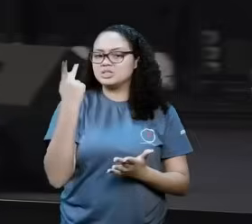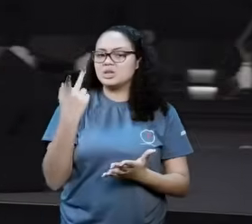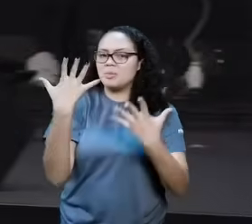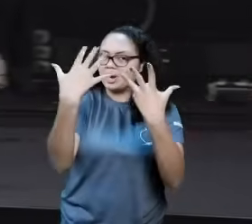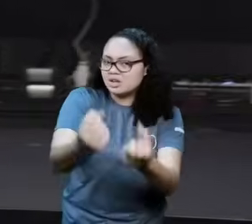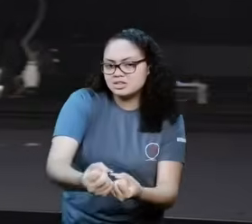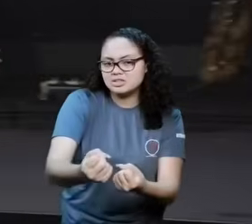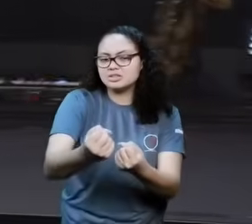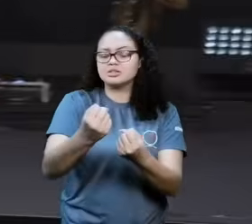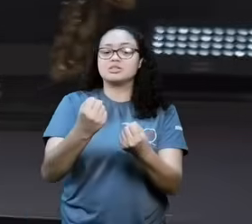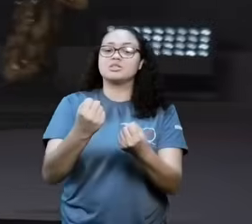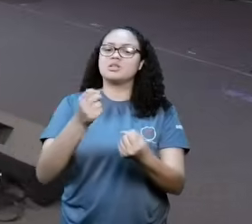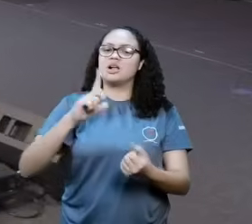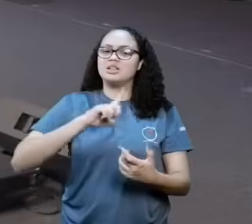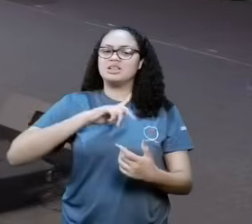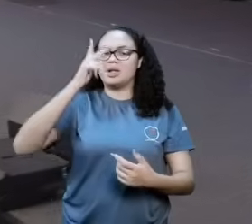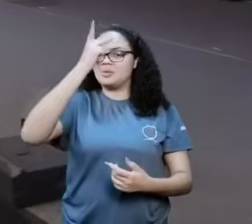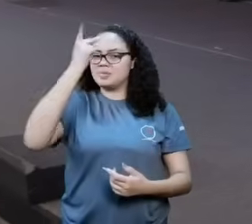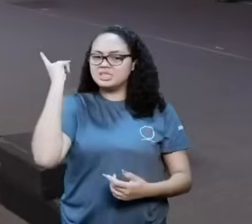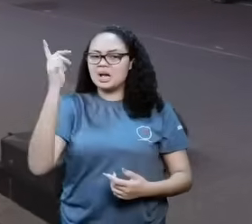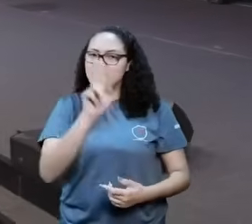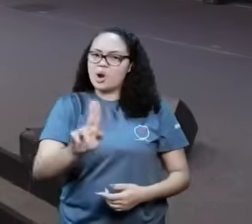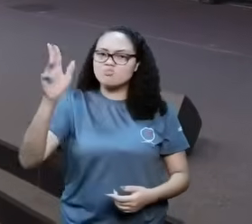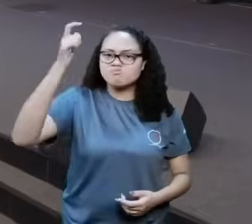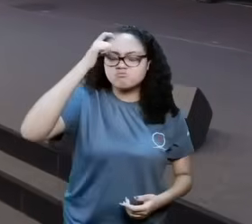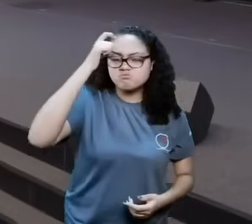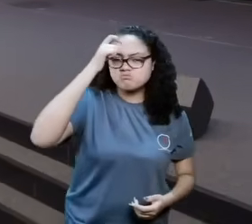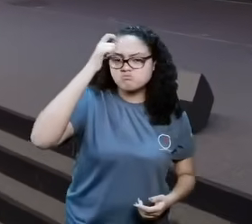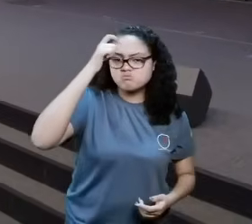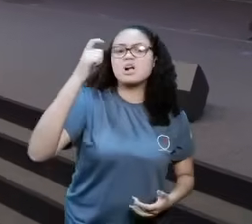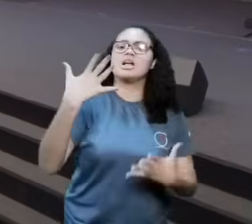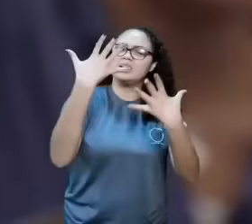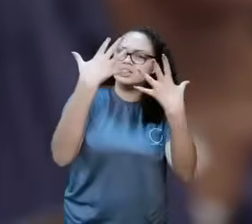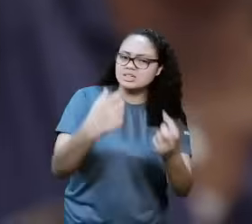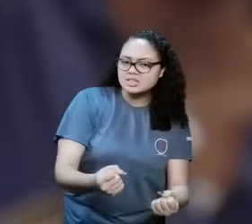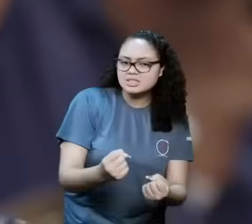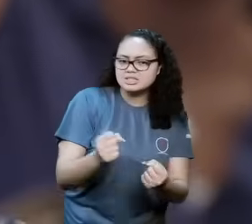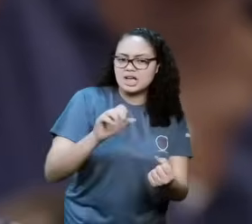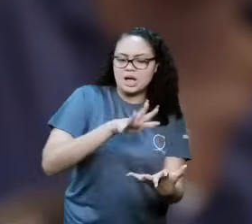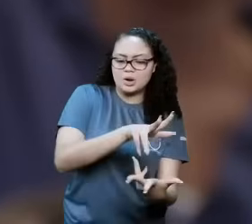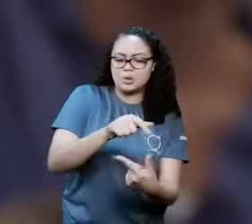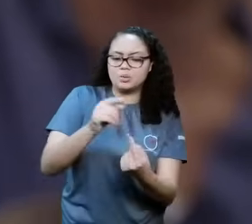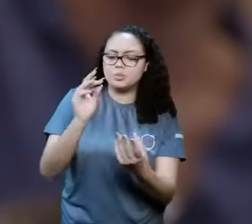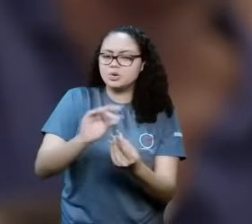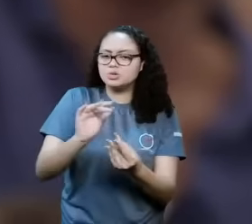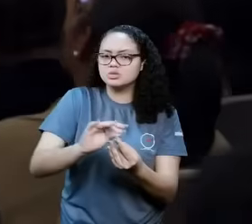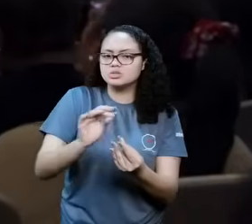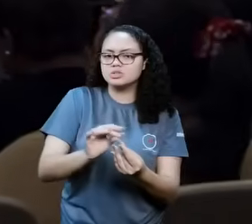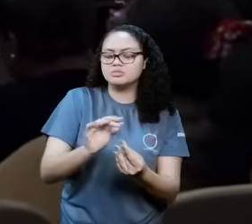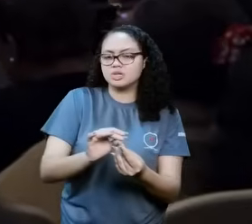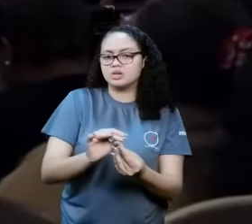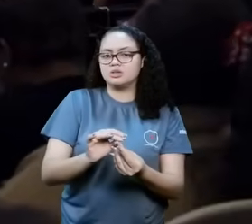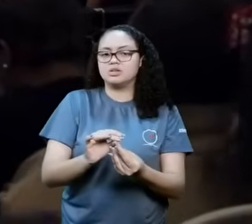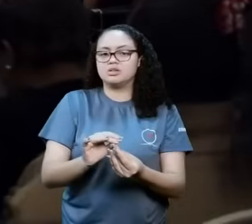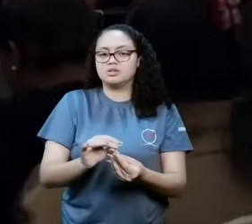receber? Tem alguém aí para usar a consciência e tomar posse no mundo espiritual?